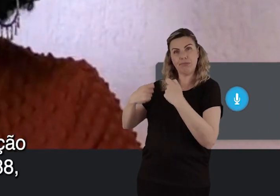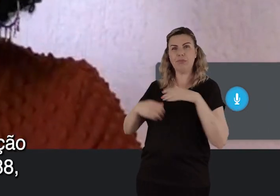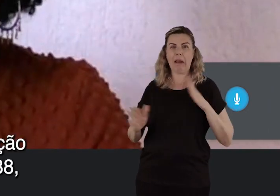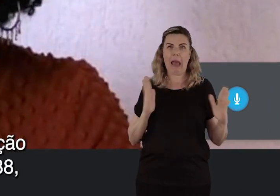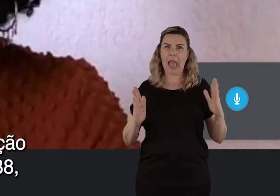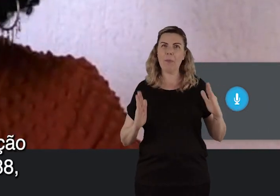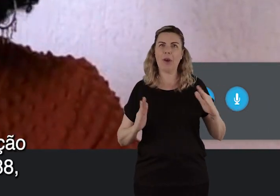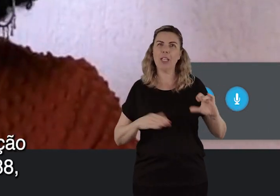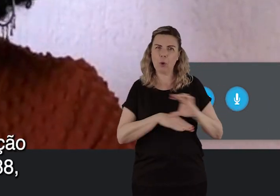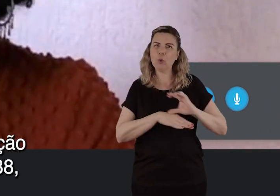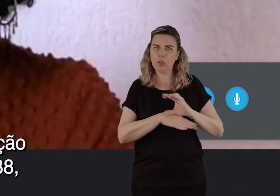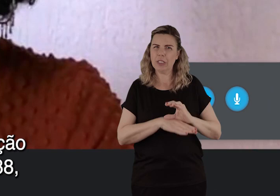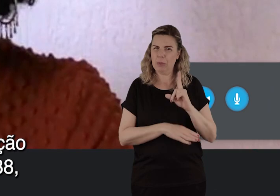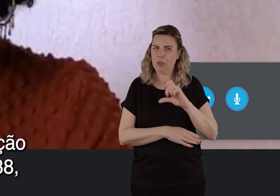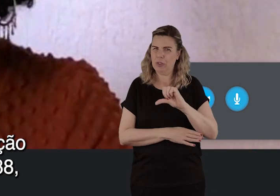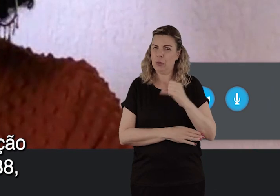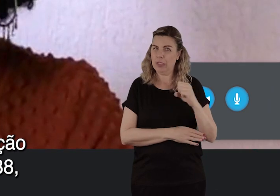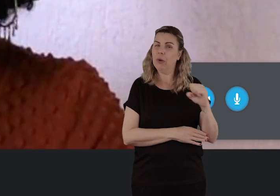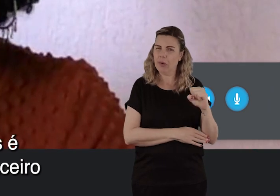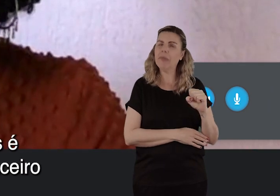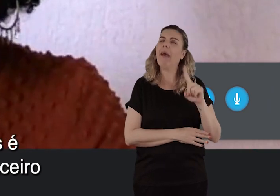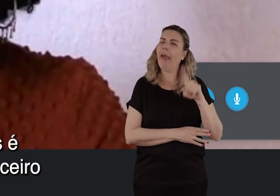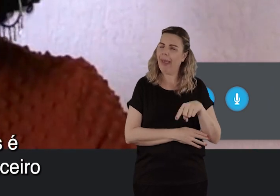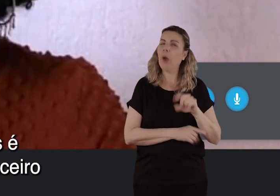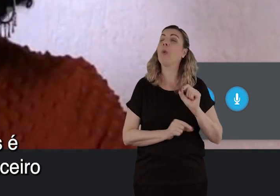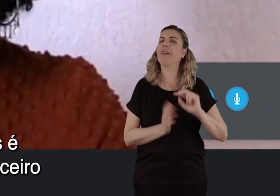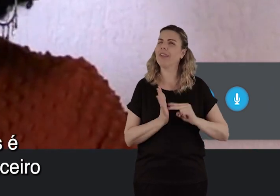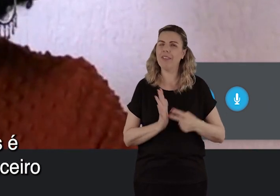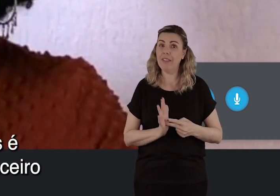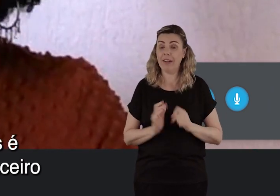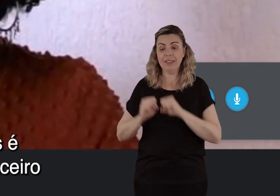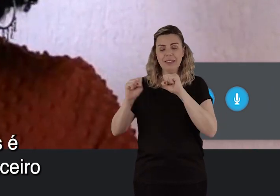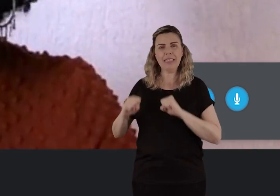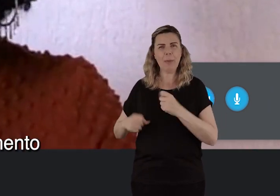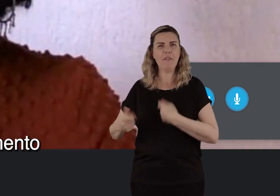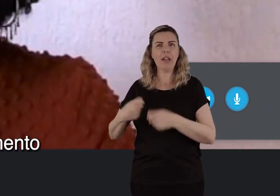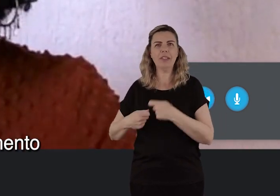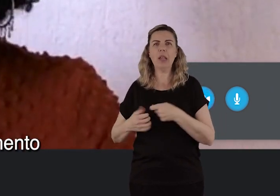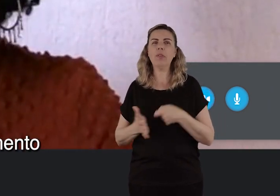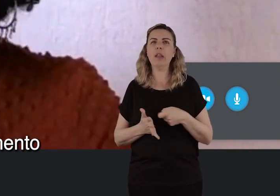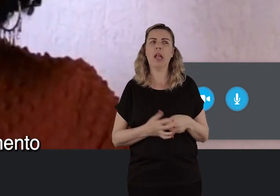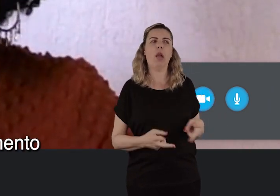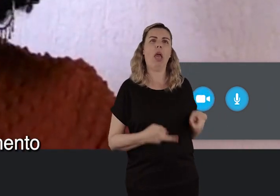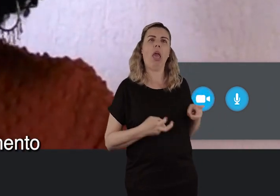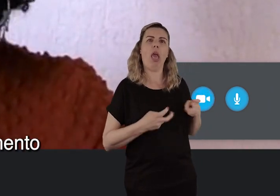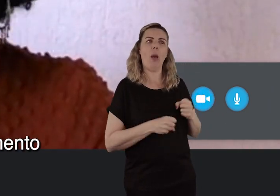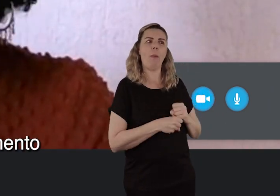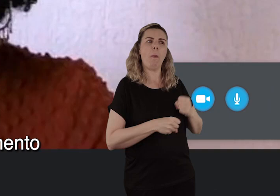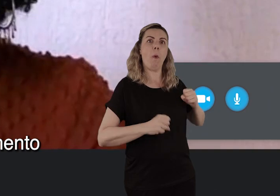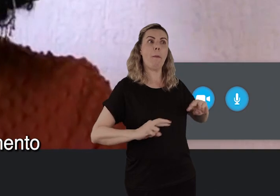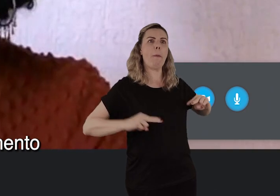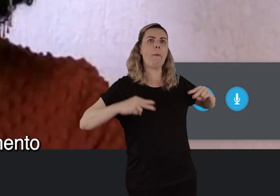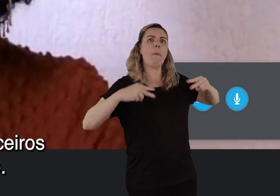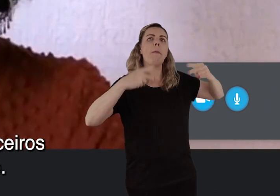né, ali durante a construção da Constituição de 88, acho que nada mais é do que o sistema financeiro tentando buscar aí o aumento dos